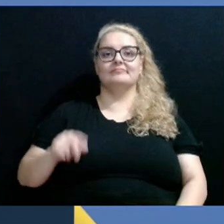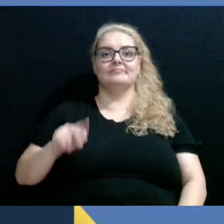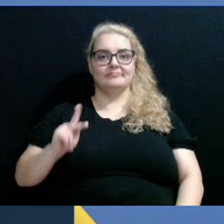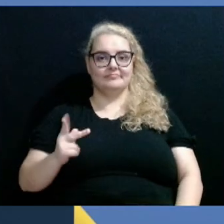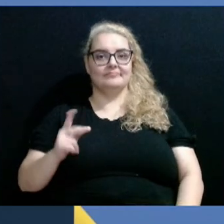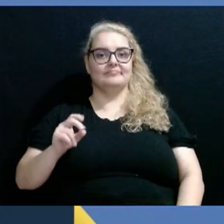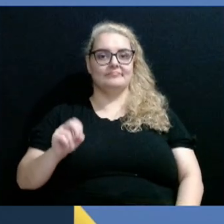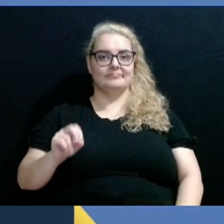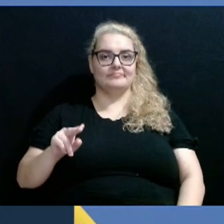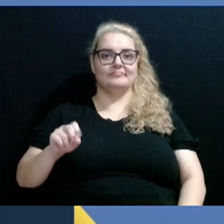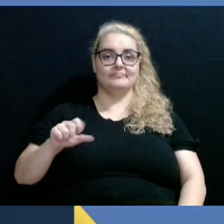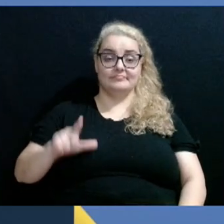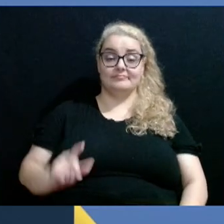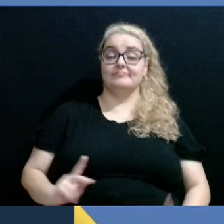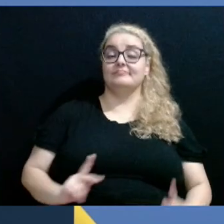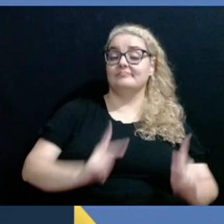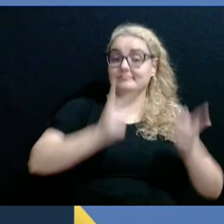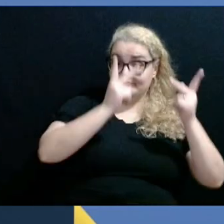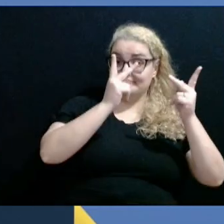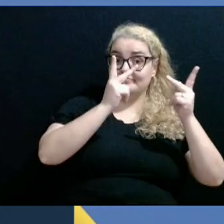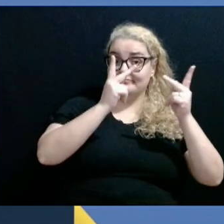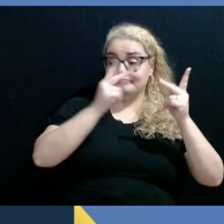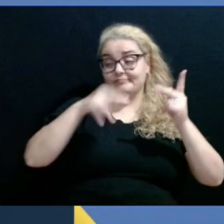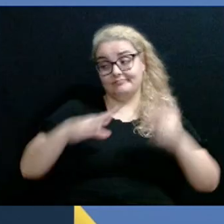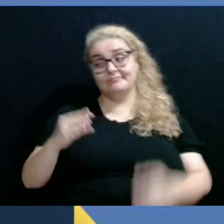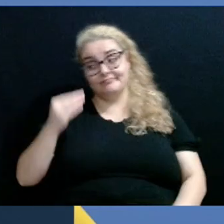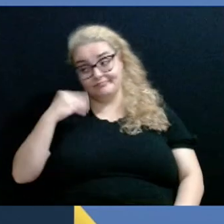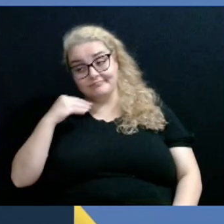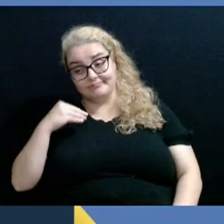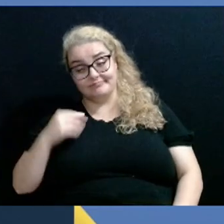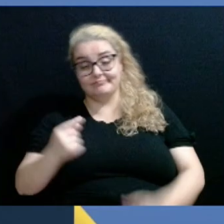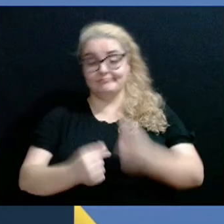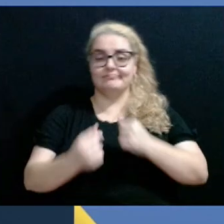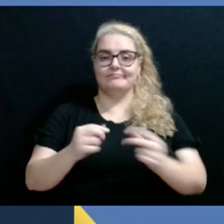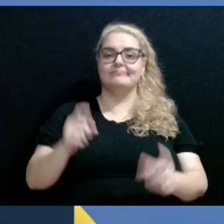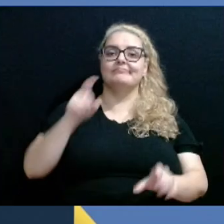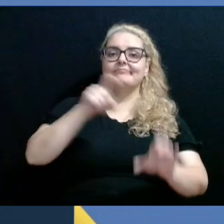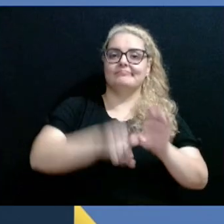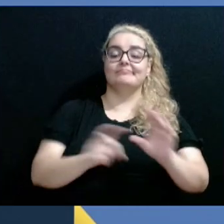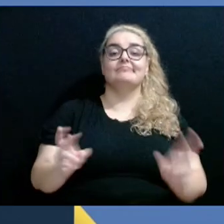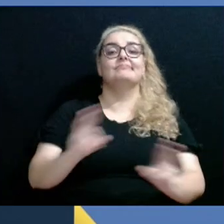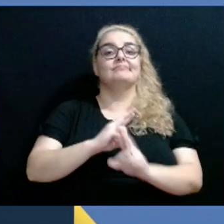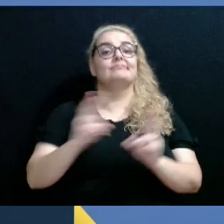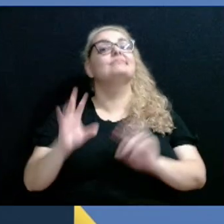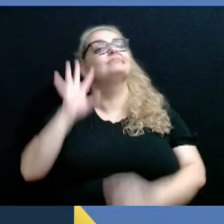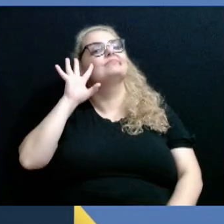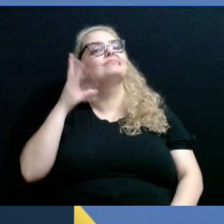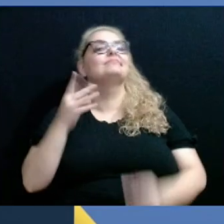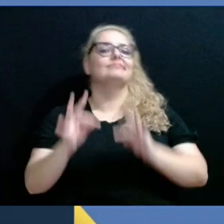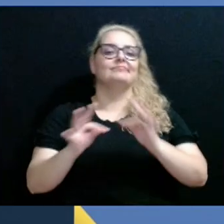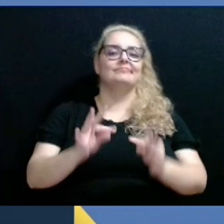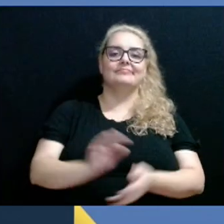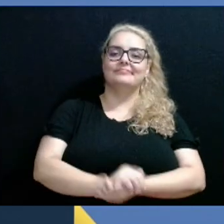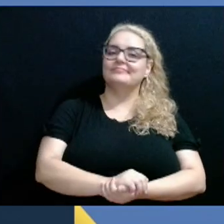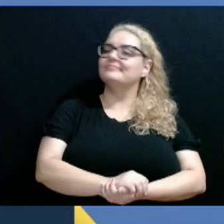sucesso ou fracasso financeiro depende muito dessa relação que de um conhecimento técnico.